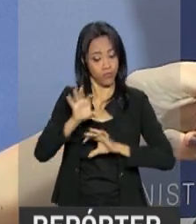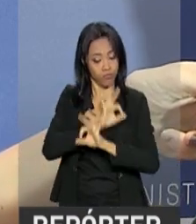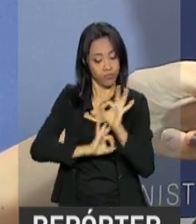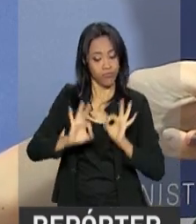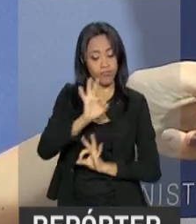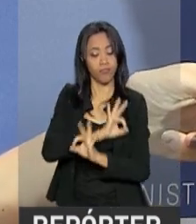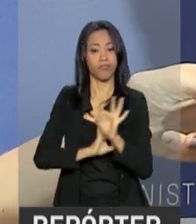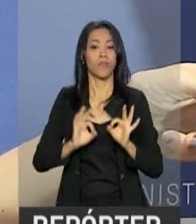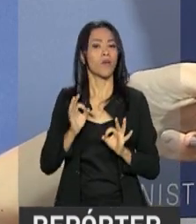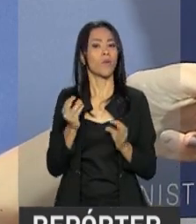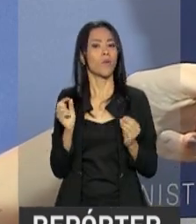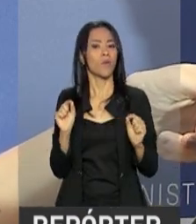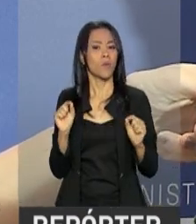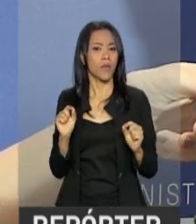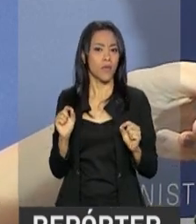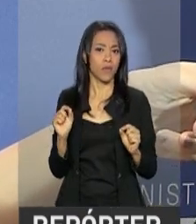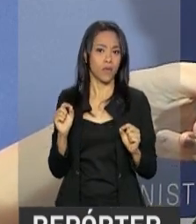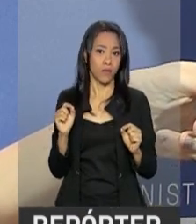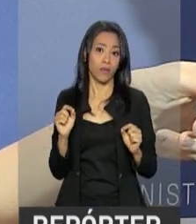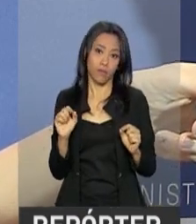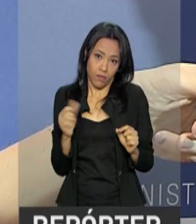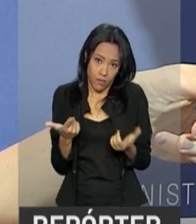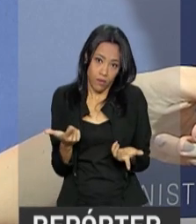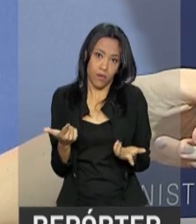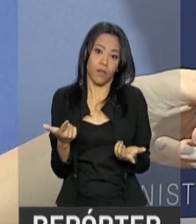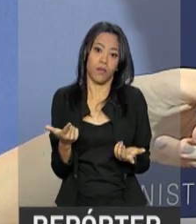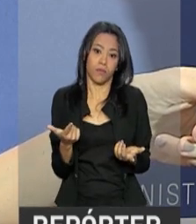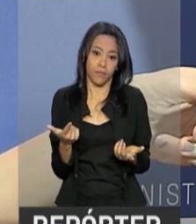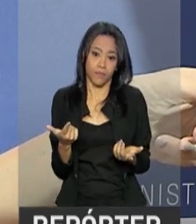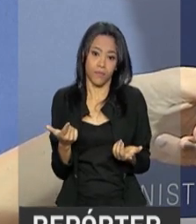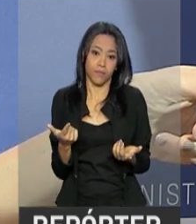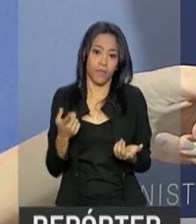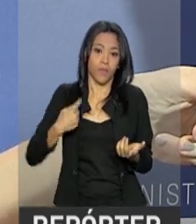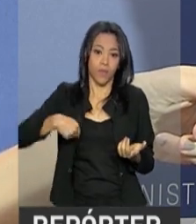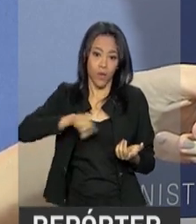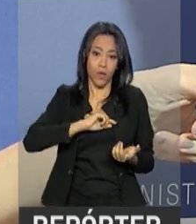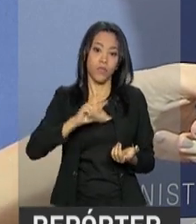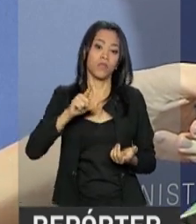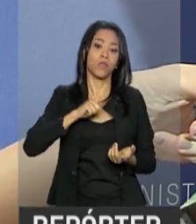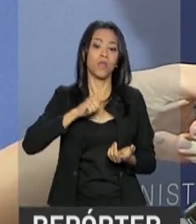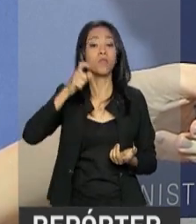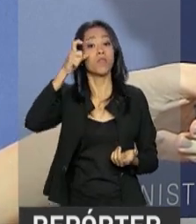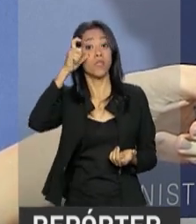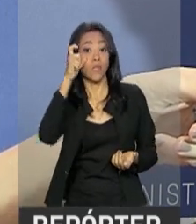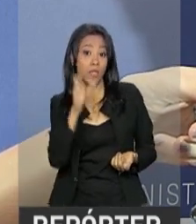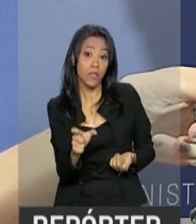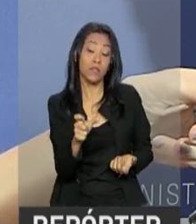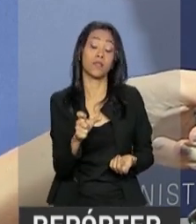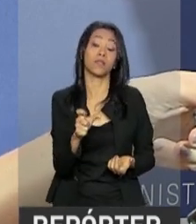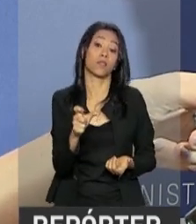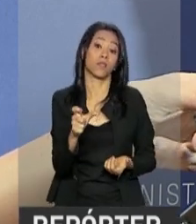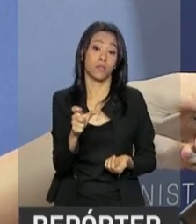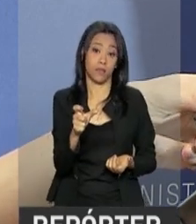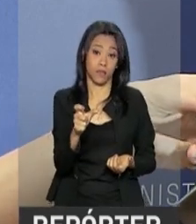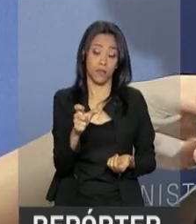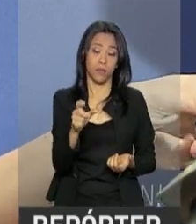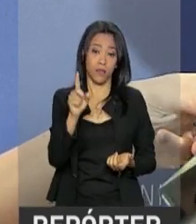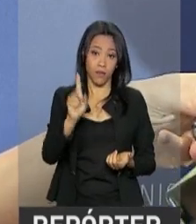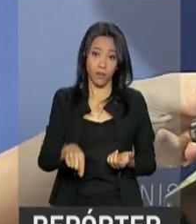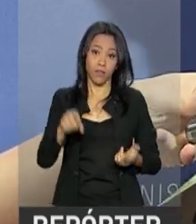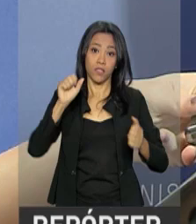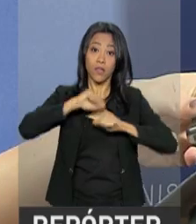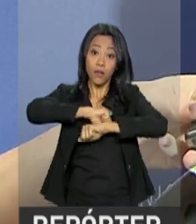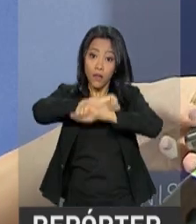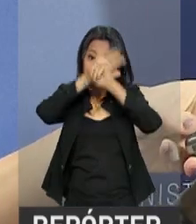que tem que ser da danisco logicamente temos há o interesse total e que isso seja visível